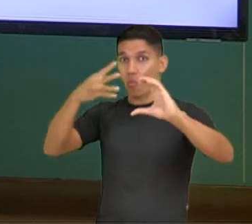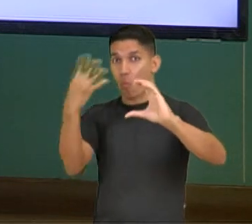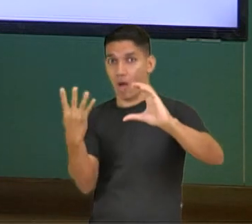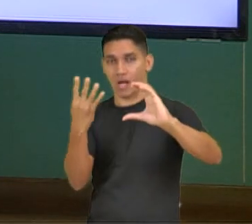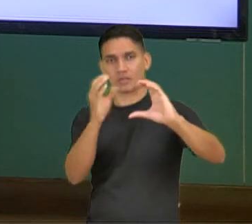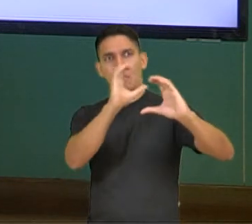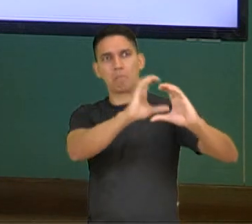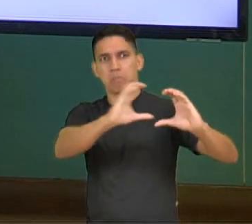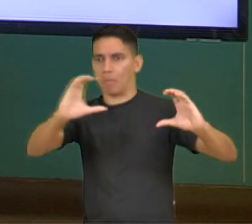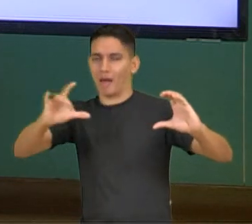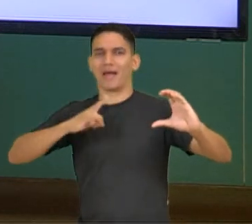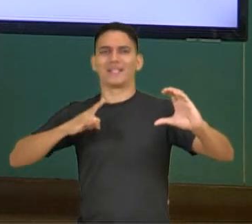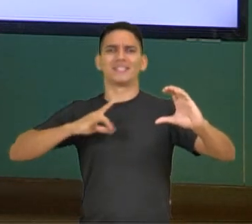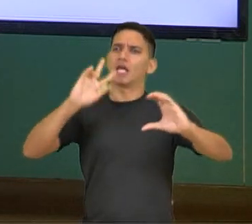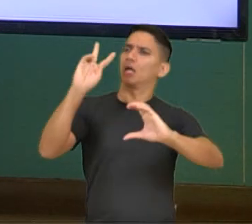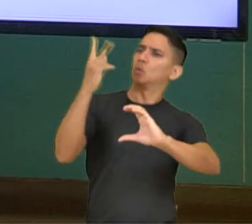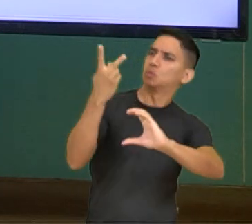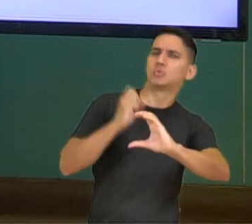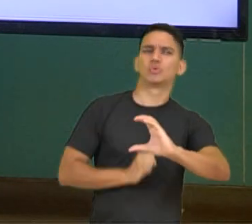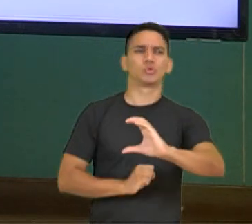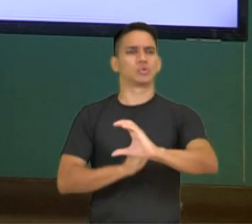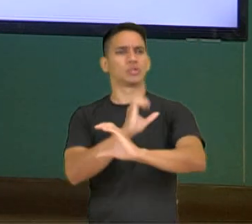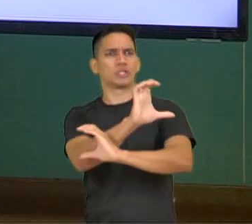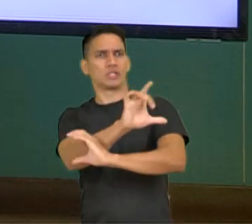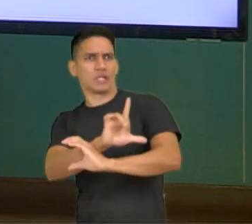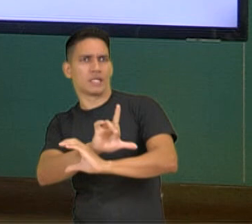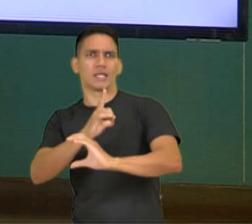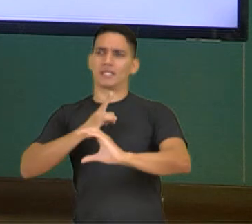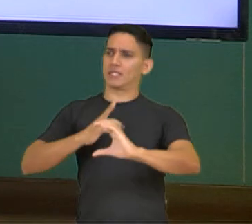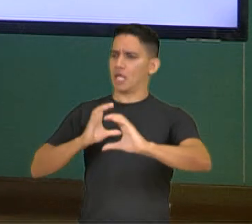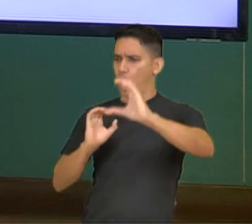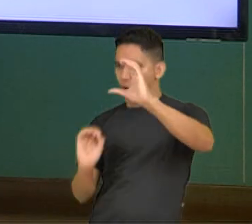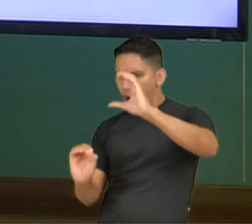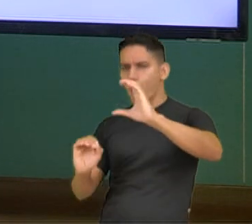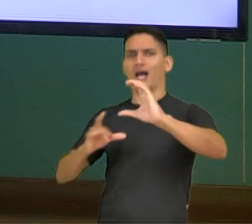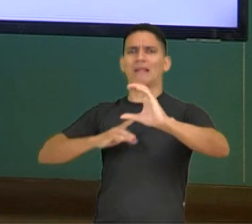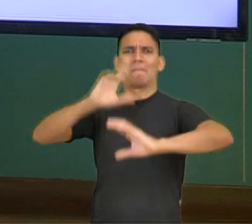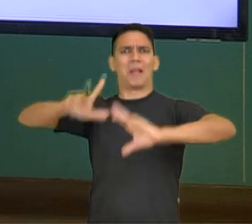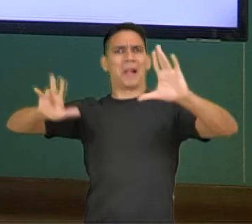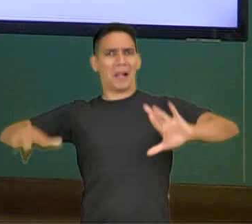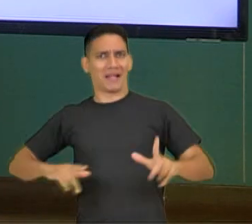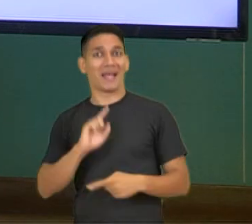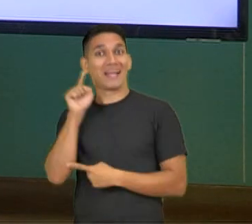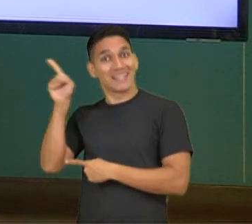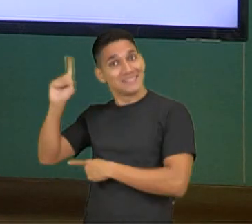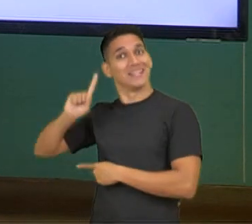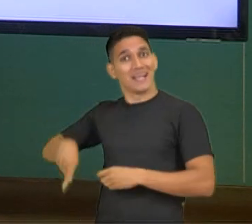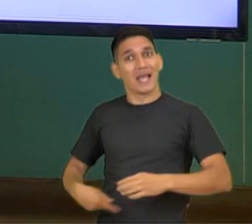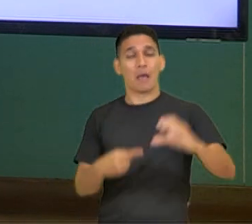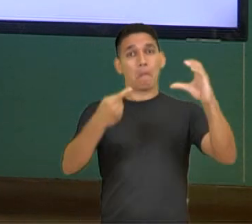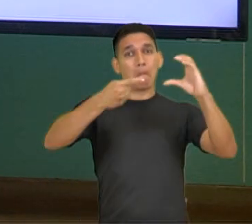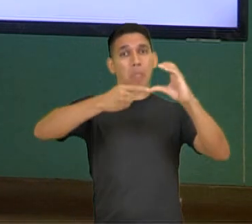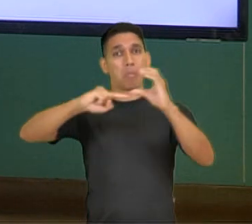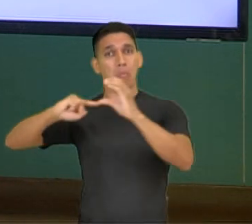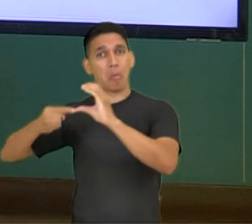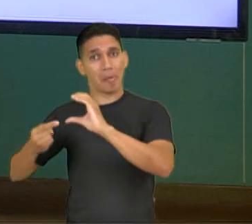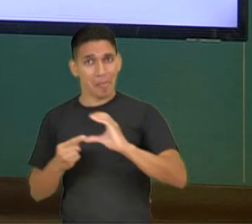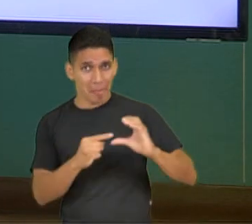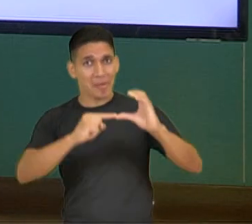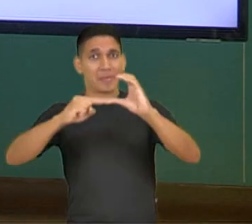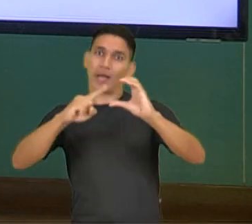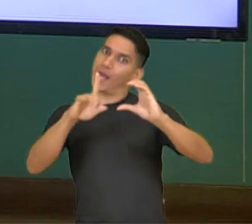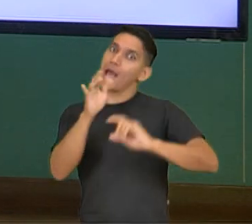hidrogênio, ligado com cloro, ligado com oxigênio, e isso aqui é o que nós chamamos de cadeia carbônica,